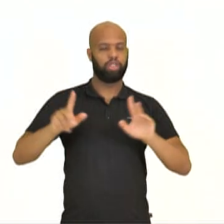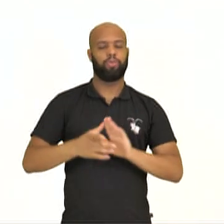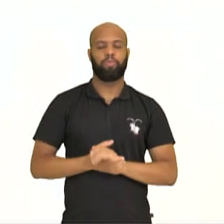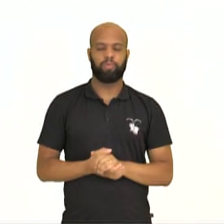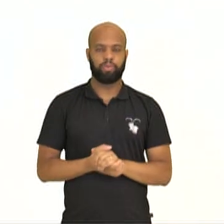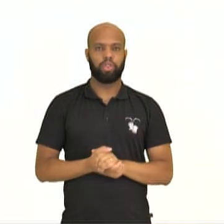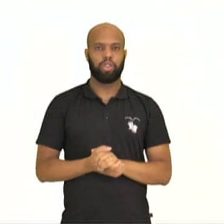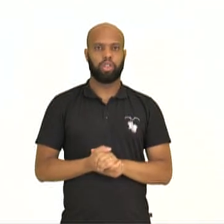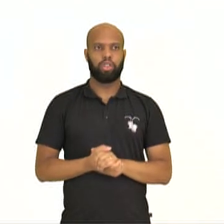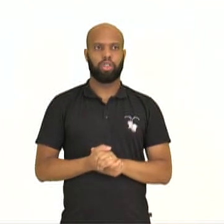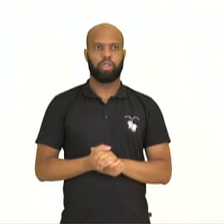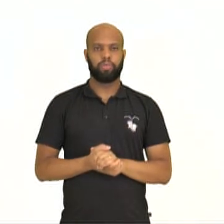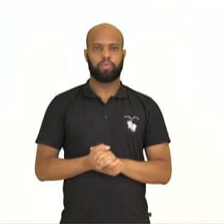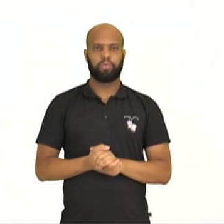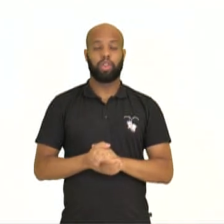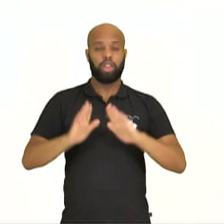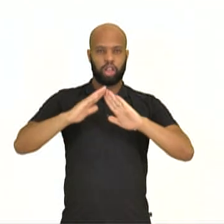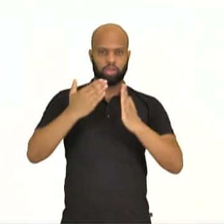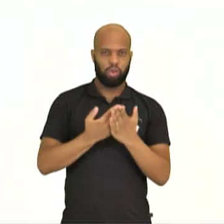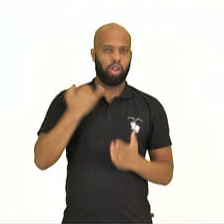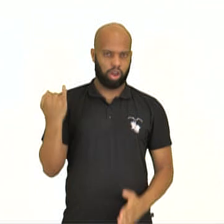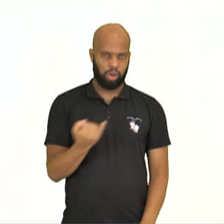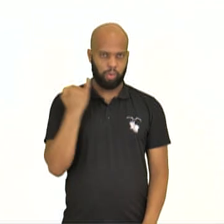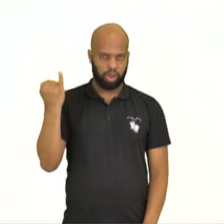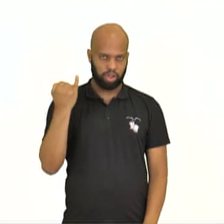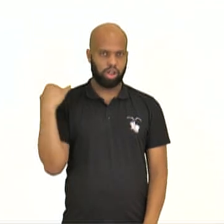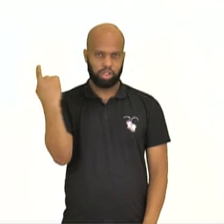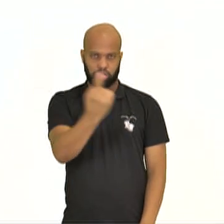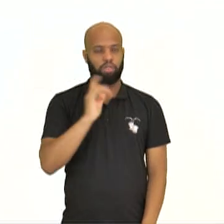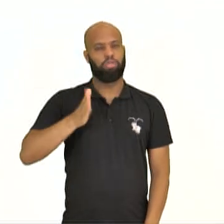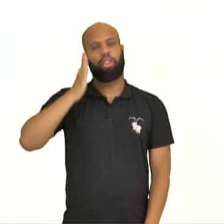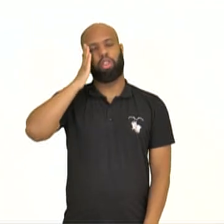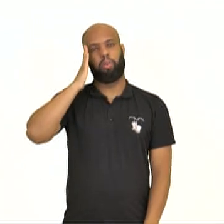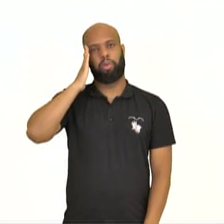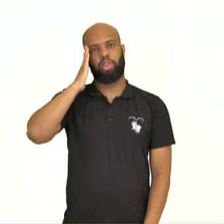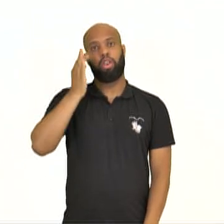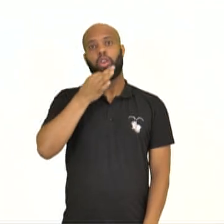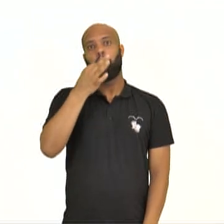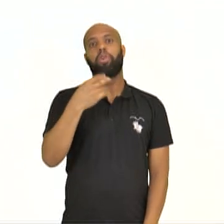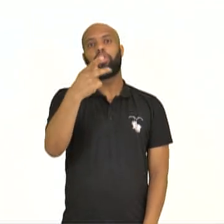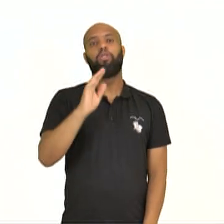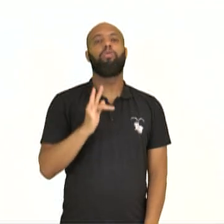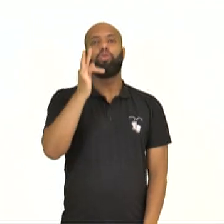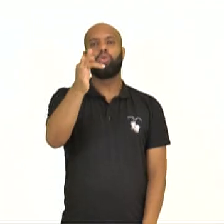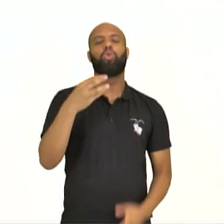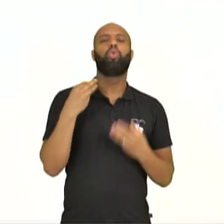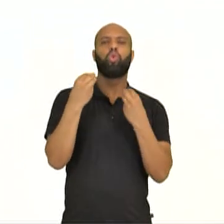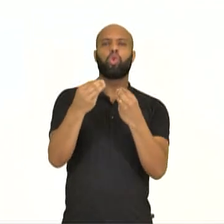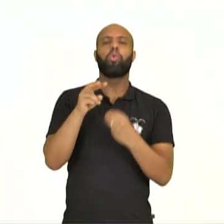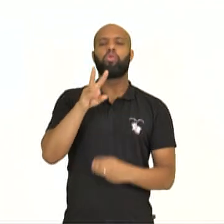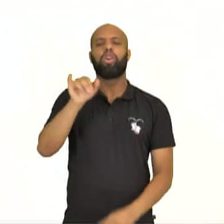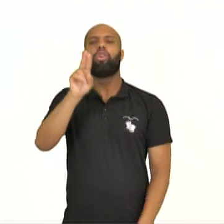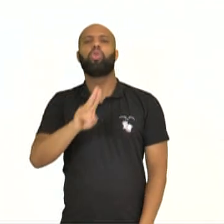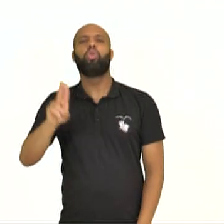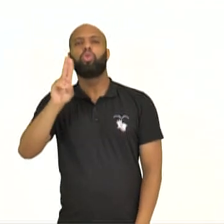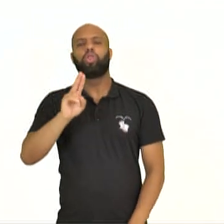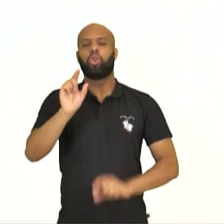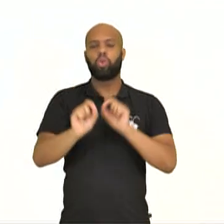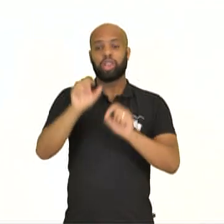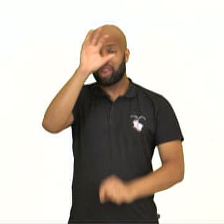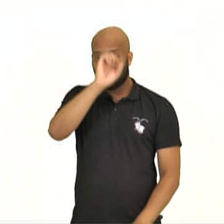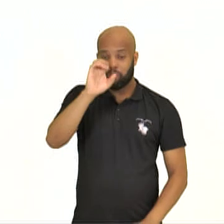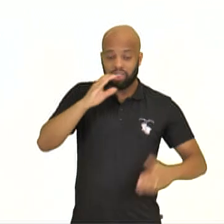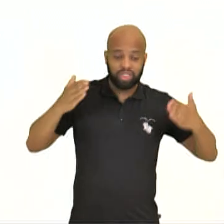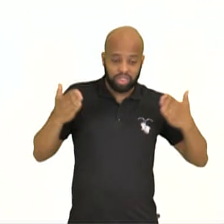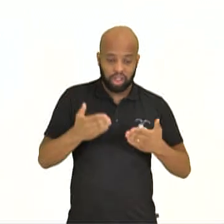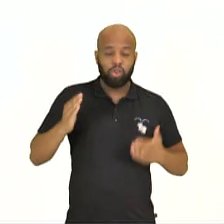já sabemos que a escola é muito importante. Na sua opinião, no futuro, como você vai usar o que está aprendendo